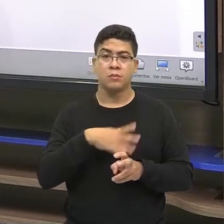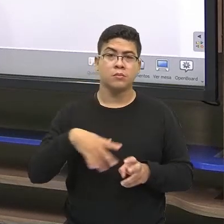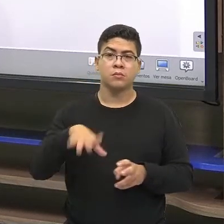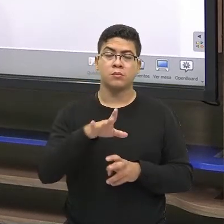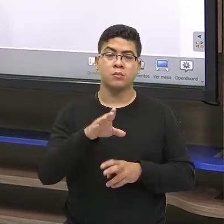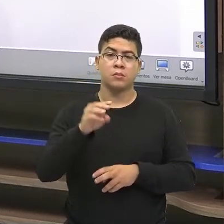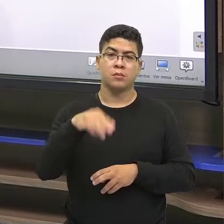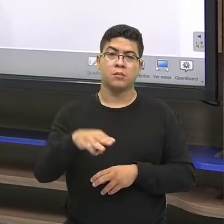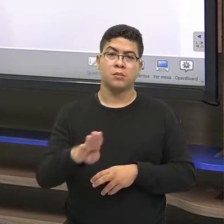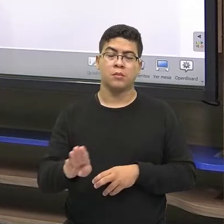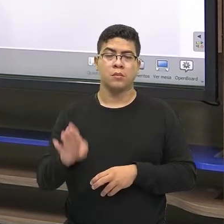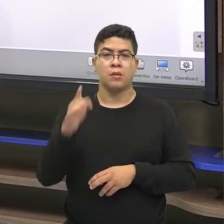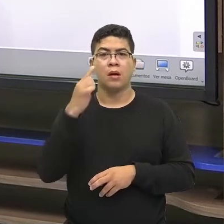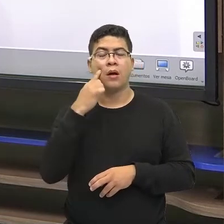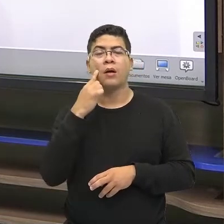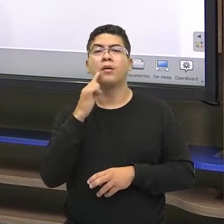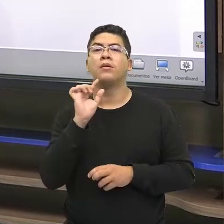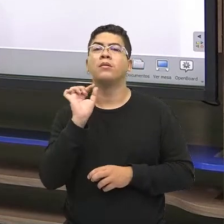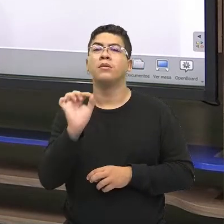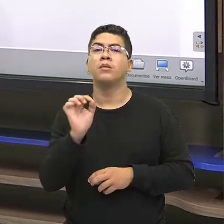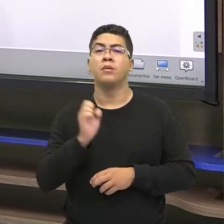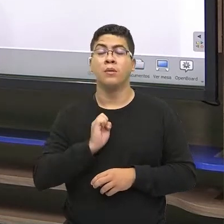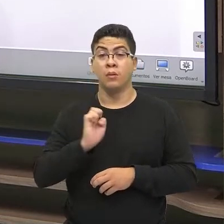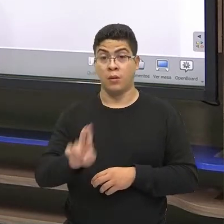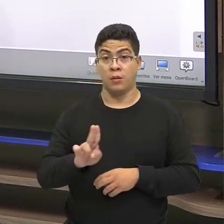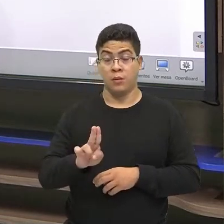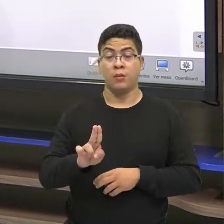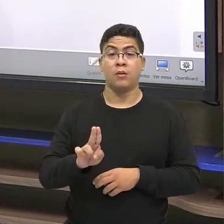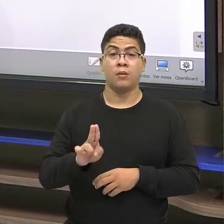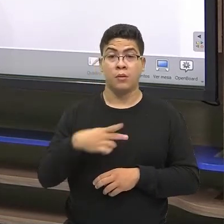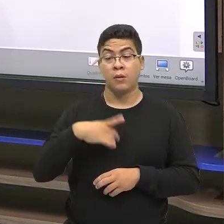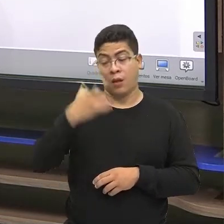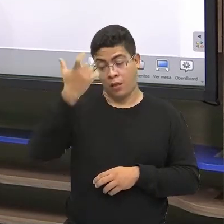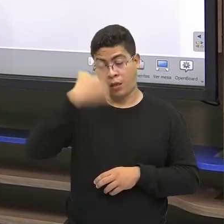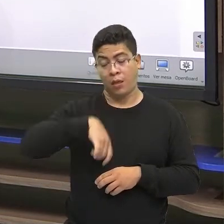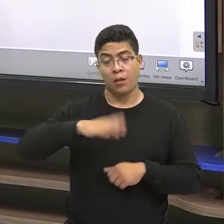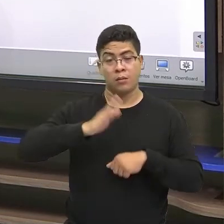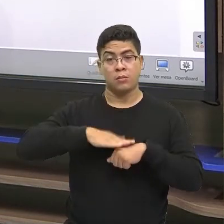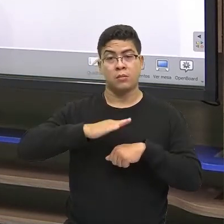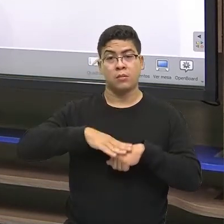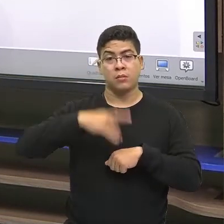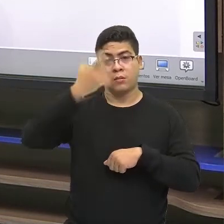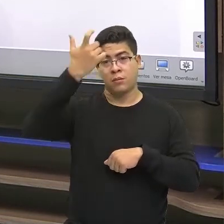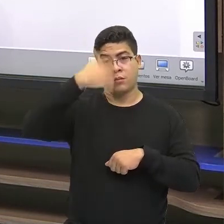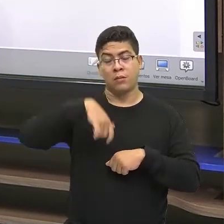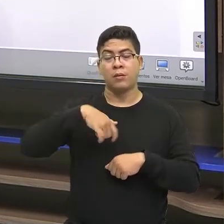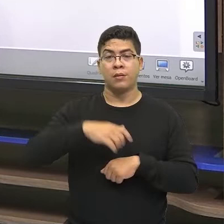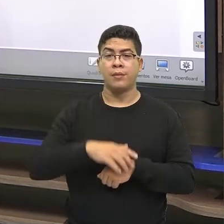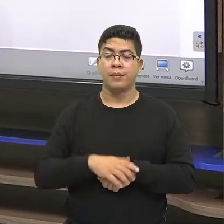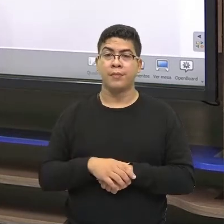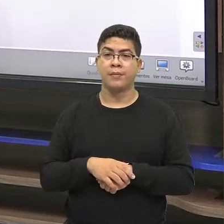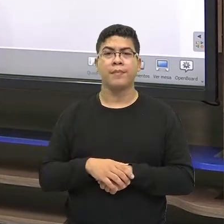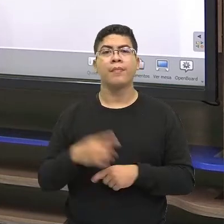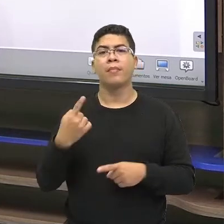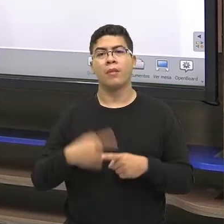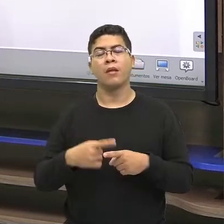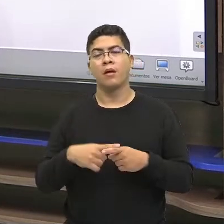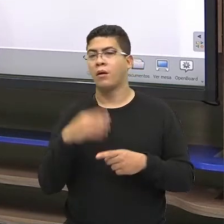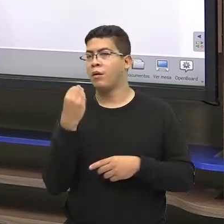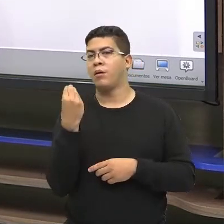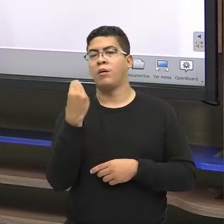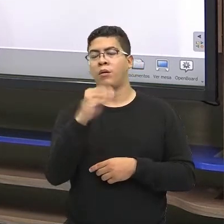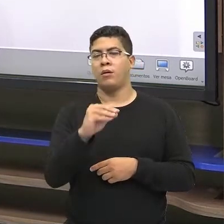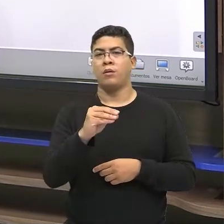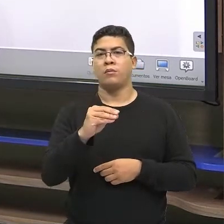Bandeira, geralmente o eu lírico é ele mesmo, né, porque ele quem coloca a voz